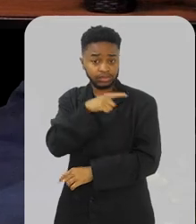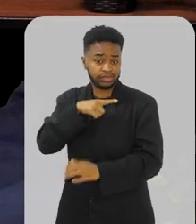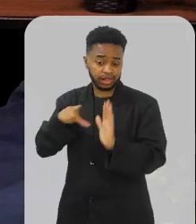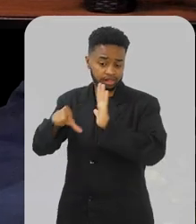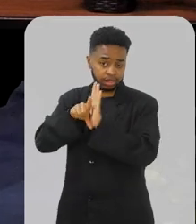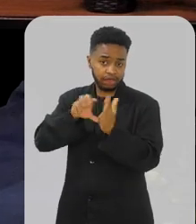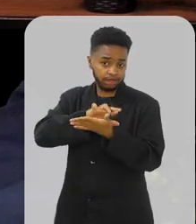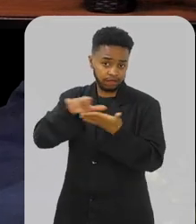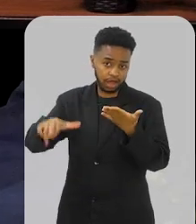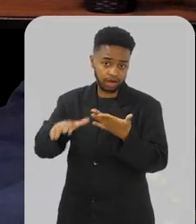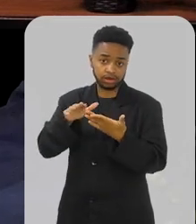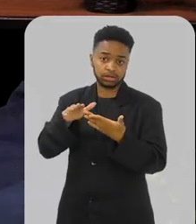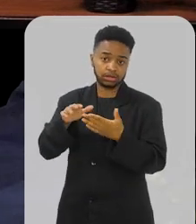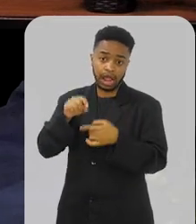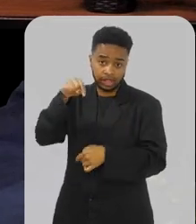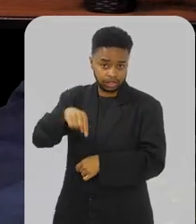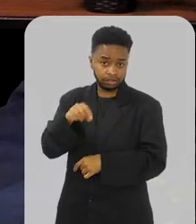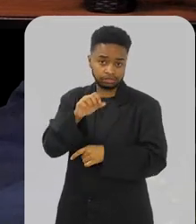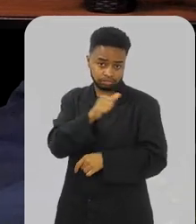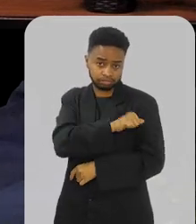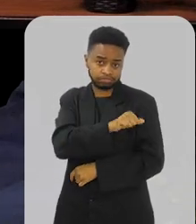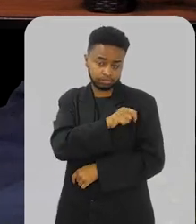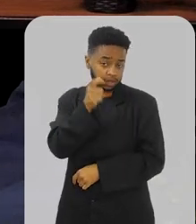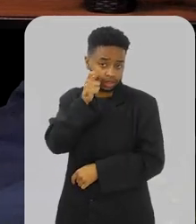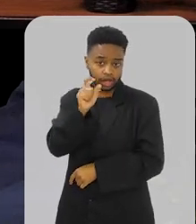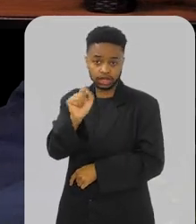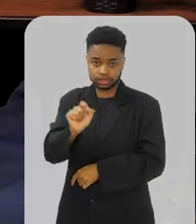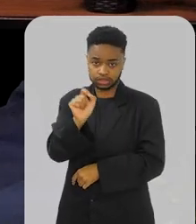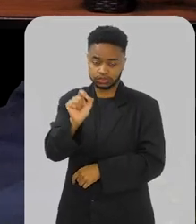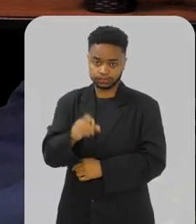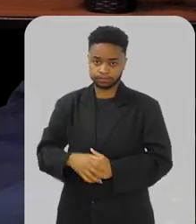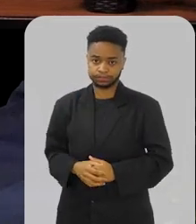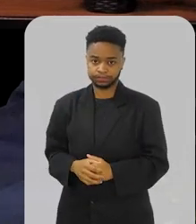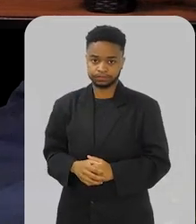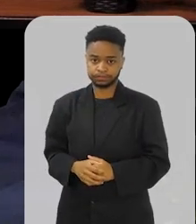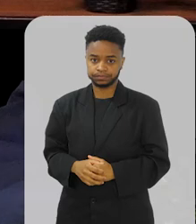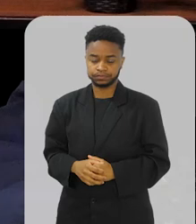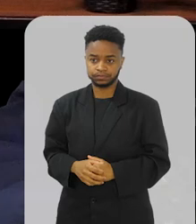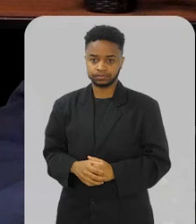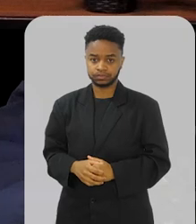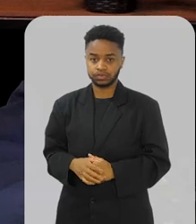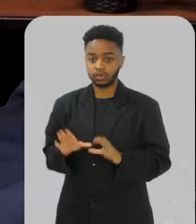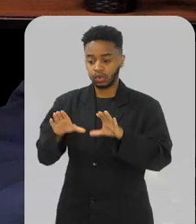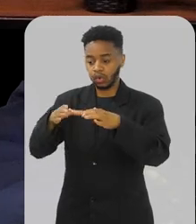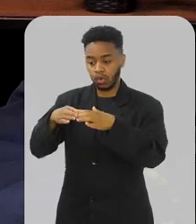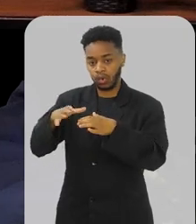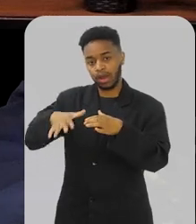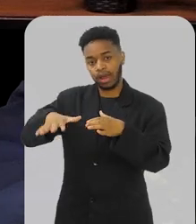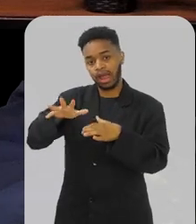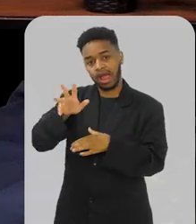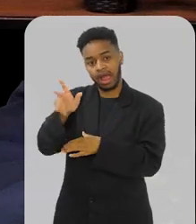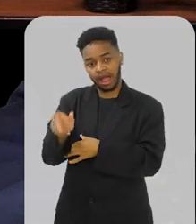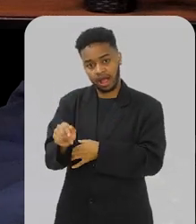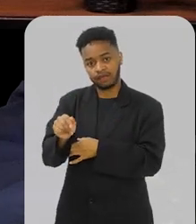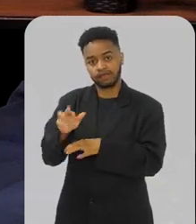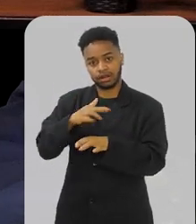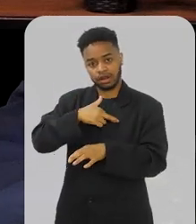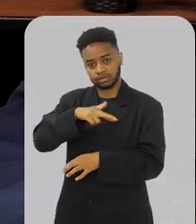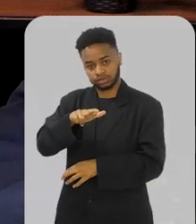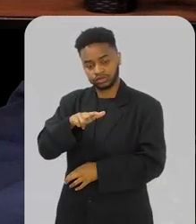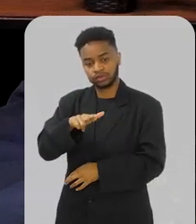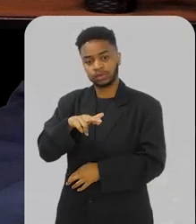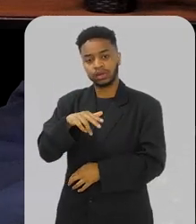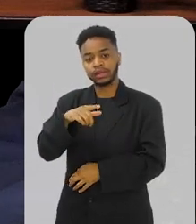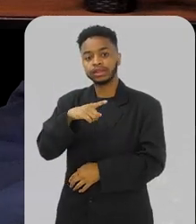umas leis estaduais bem interessantes que dão para as matrizes africanas,